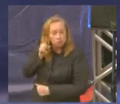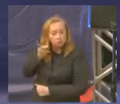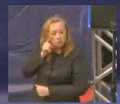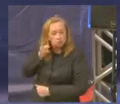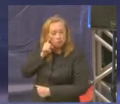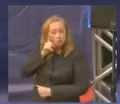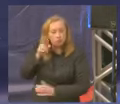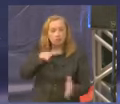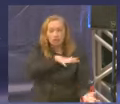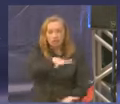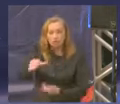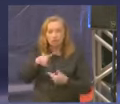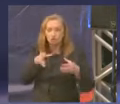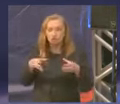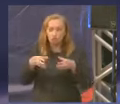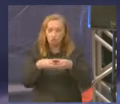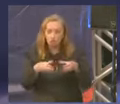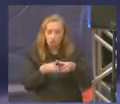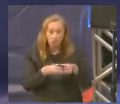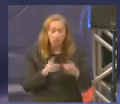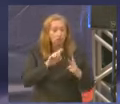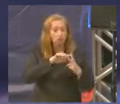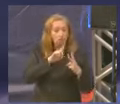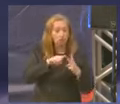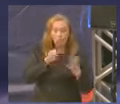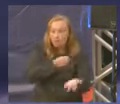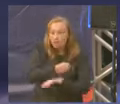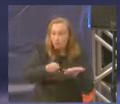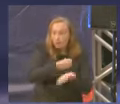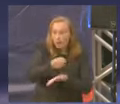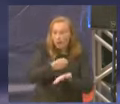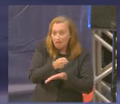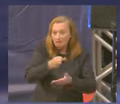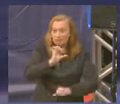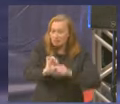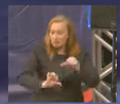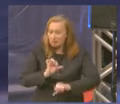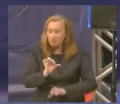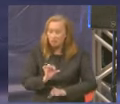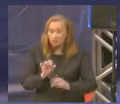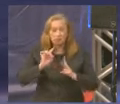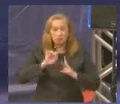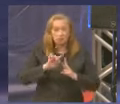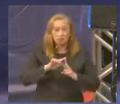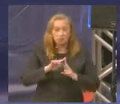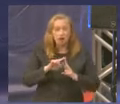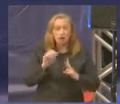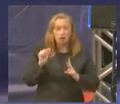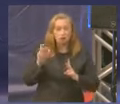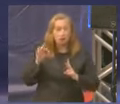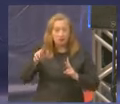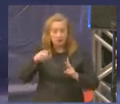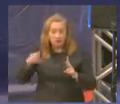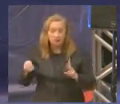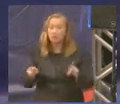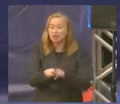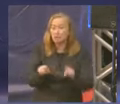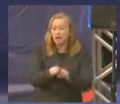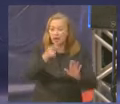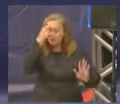do mundo corporativo. Dois grandes pilares dessa transformação são a automação e a